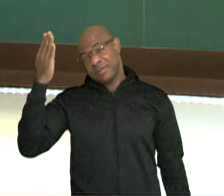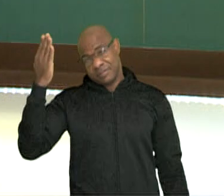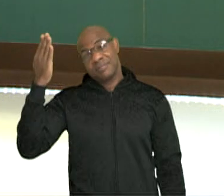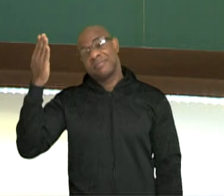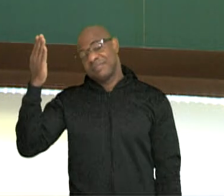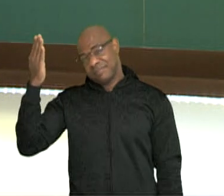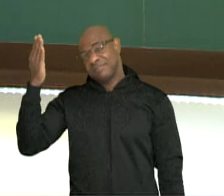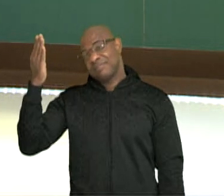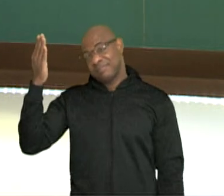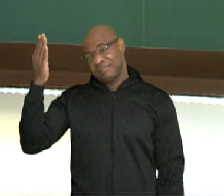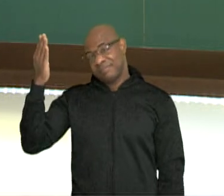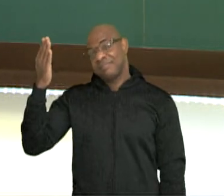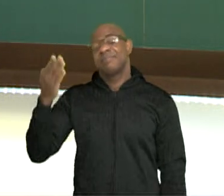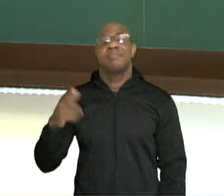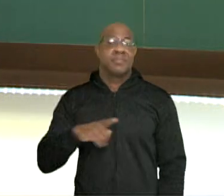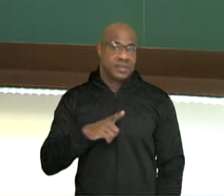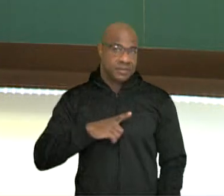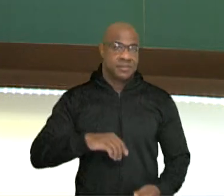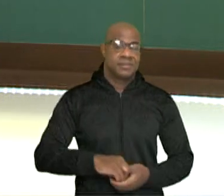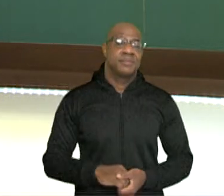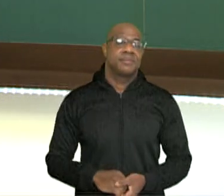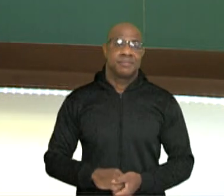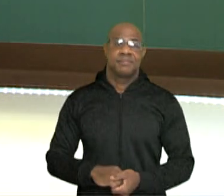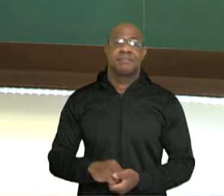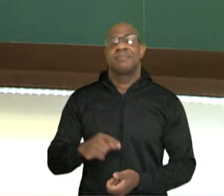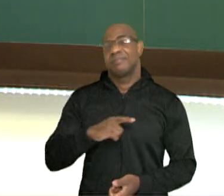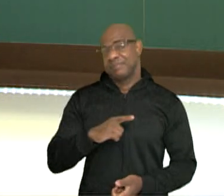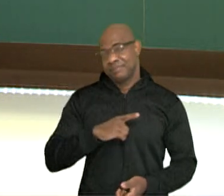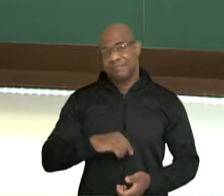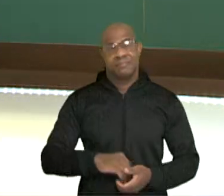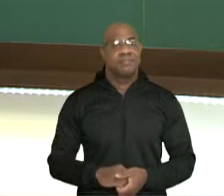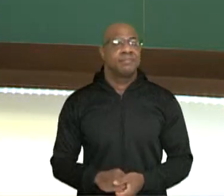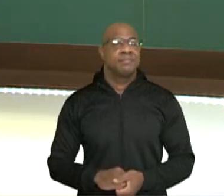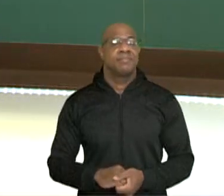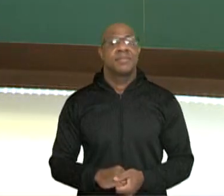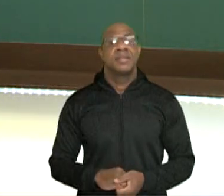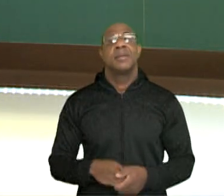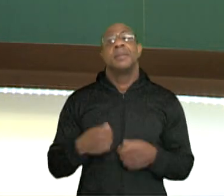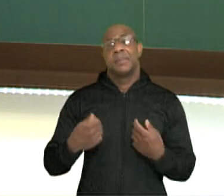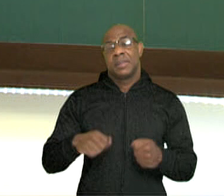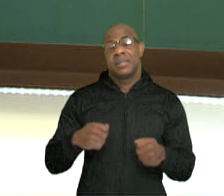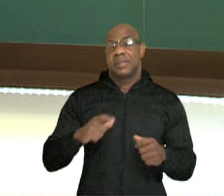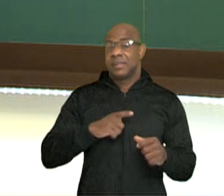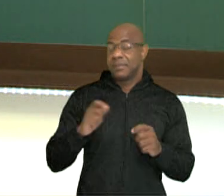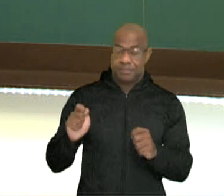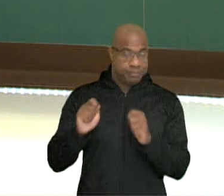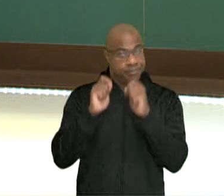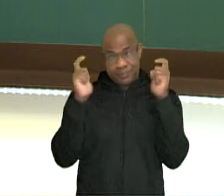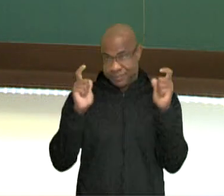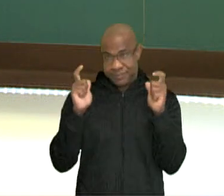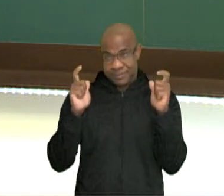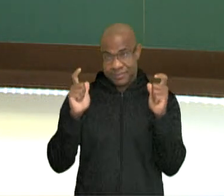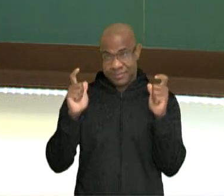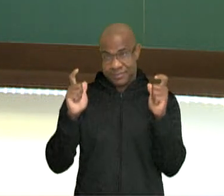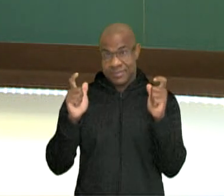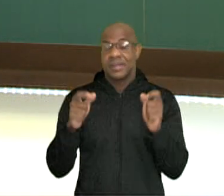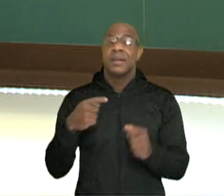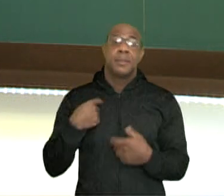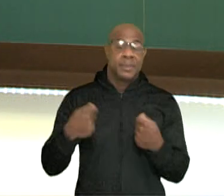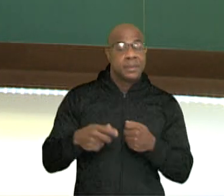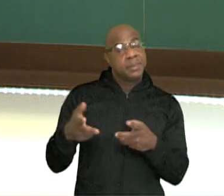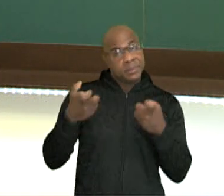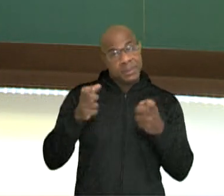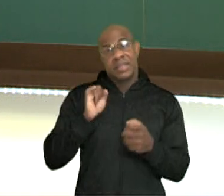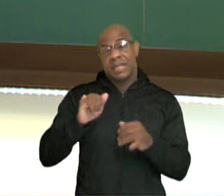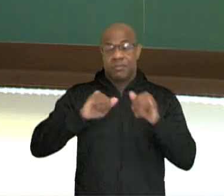chamadas notícias falsas ou fake news no termo inglês, certo? Então temos sempre pelo menos que checar se realmente a informação